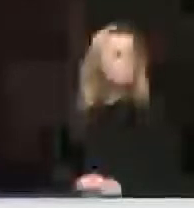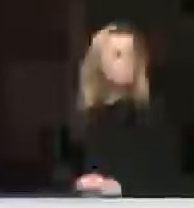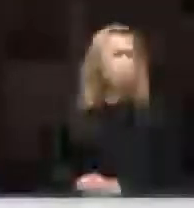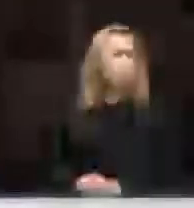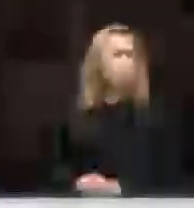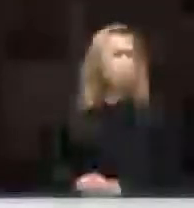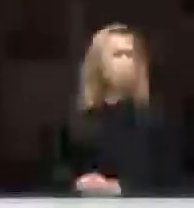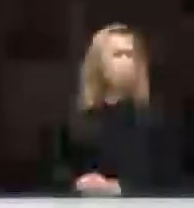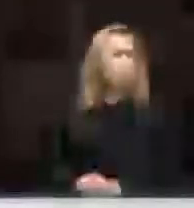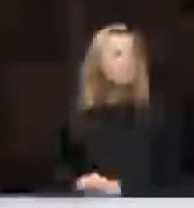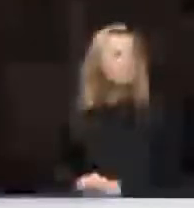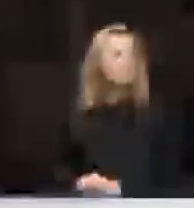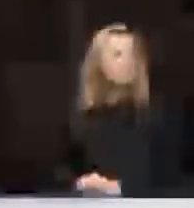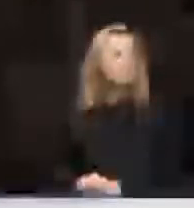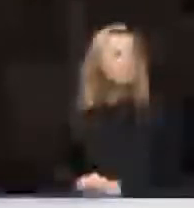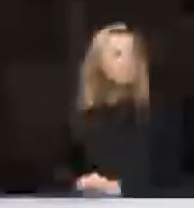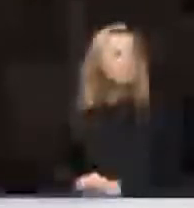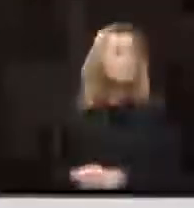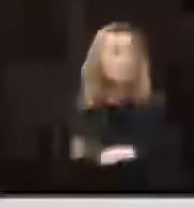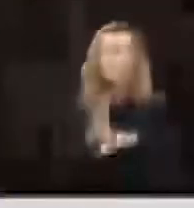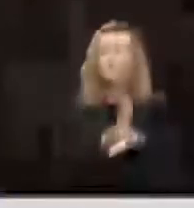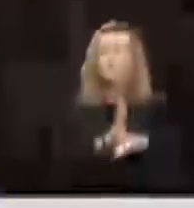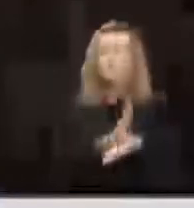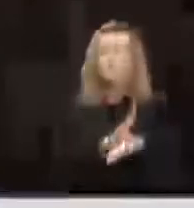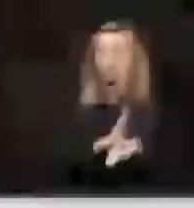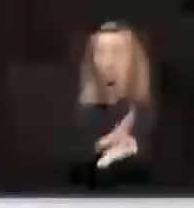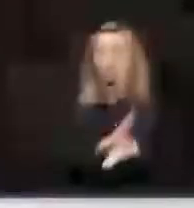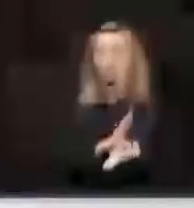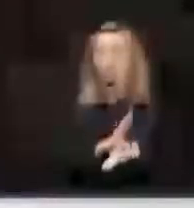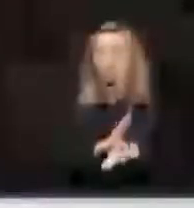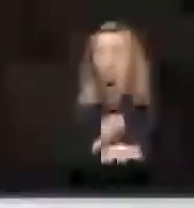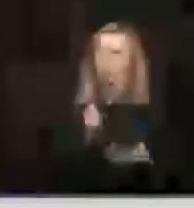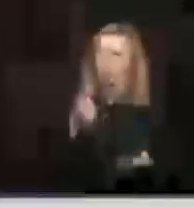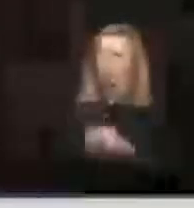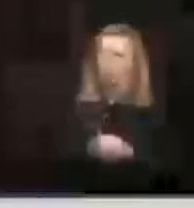A Constituição vem sendo cumprida.